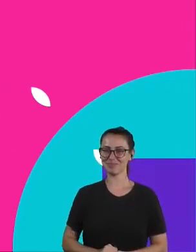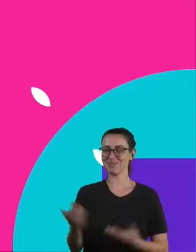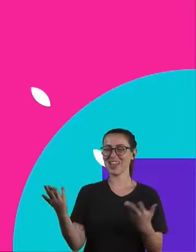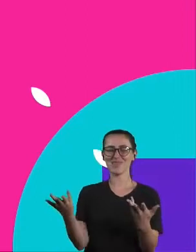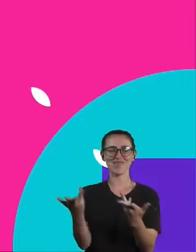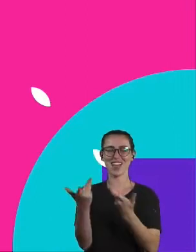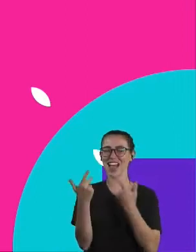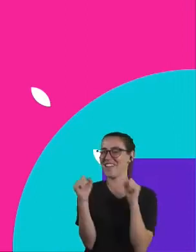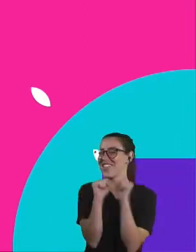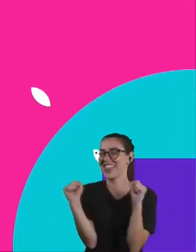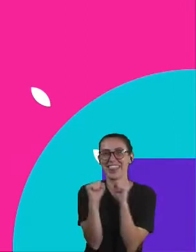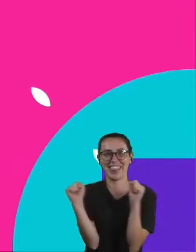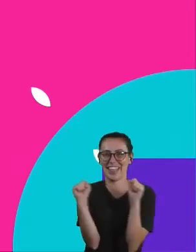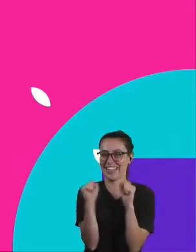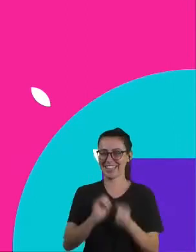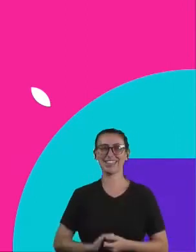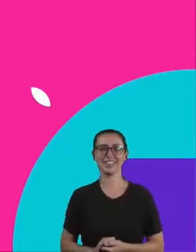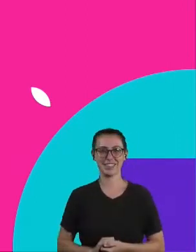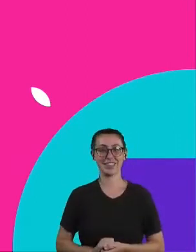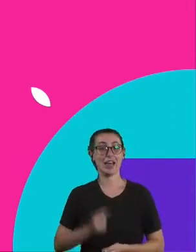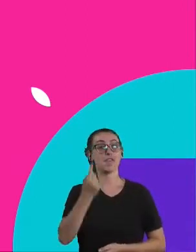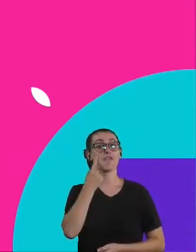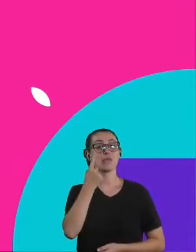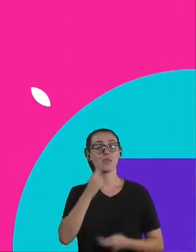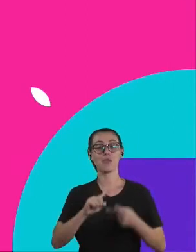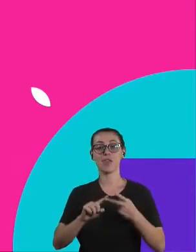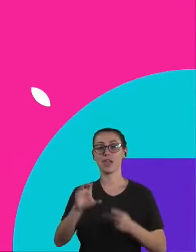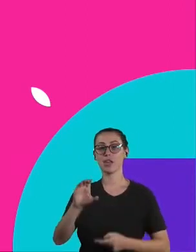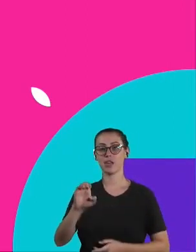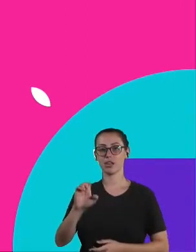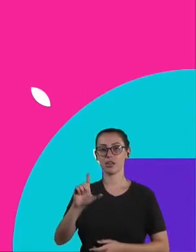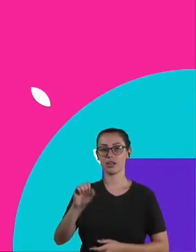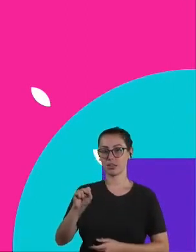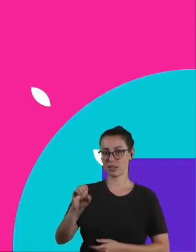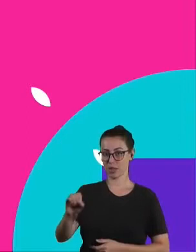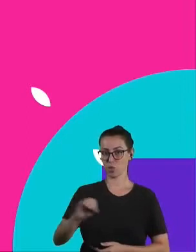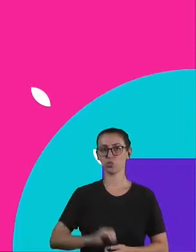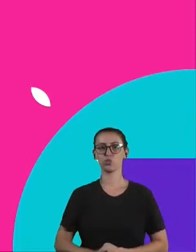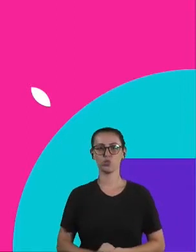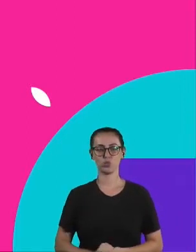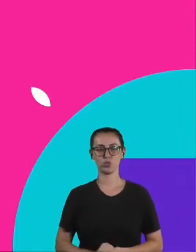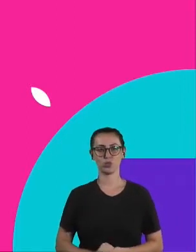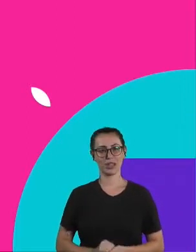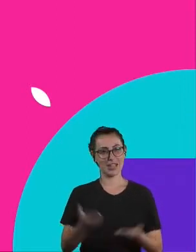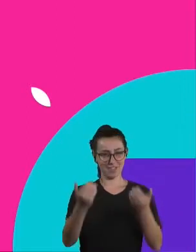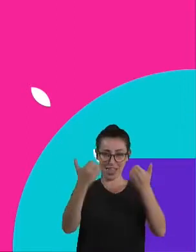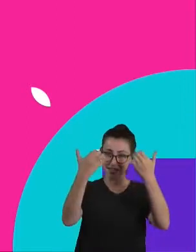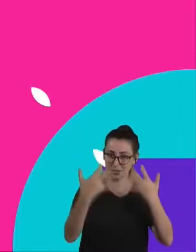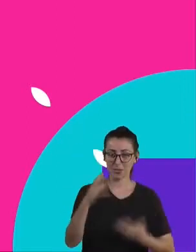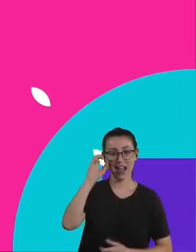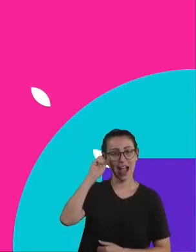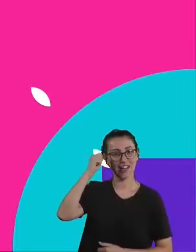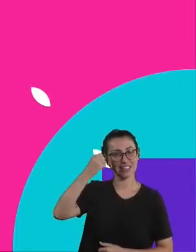Maravilhosa, adorei. Vamos lá agora com o Celso. Celso, conta pra gente como você é, faça a audiodescrição